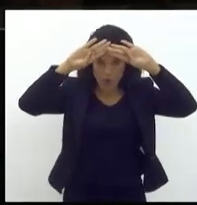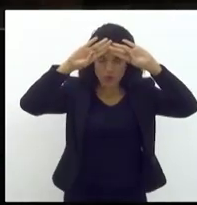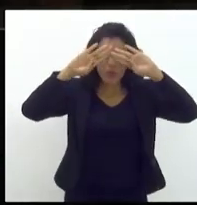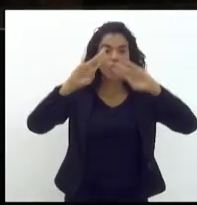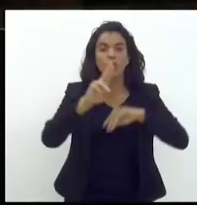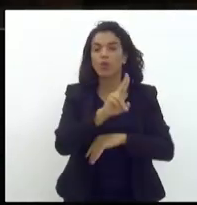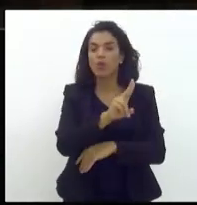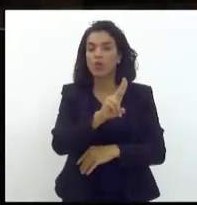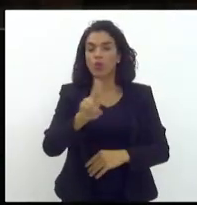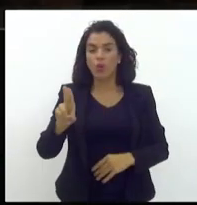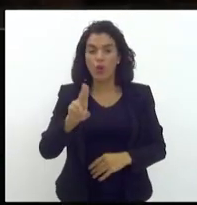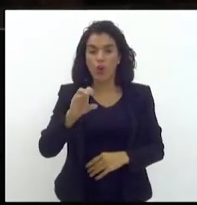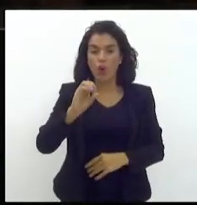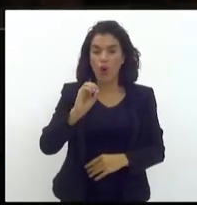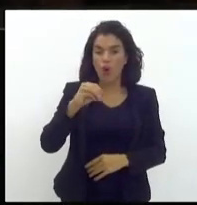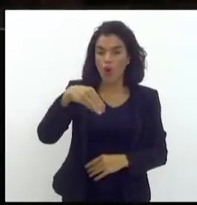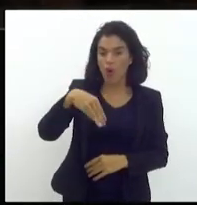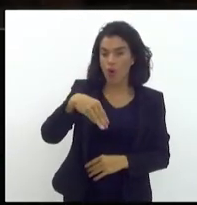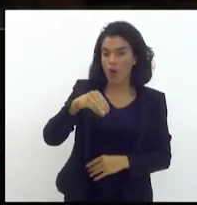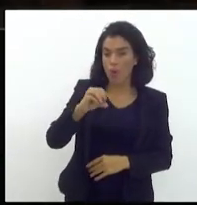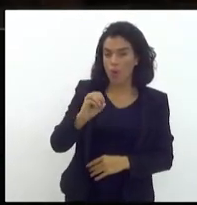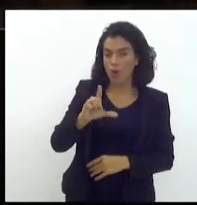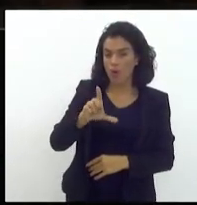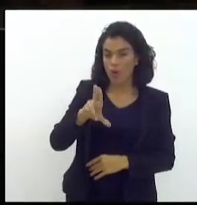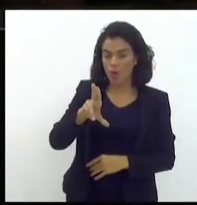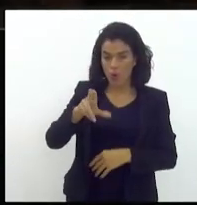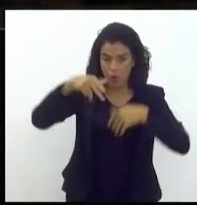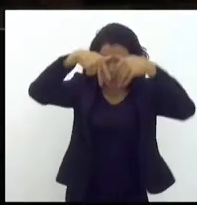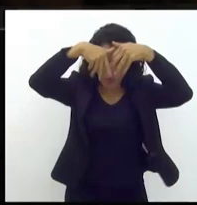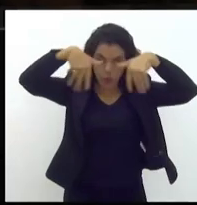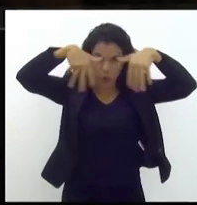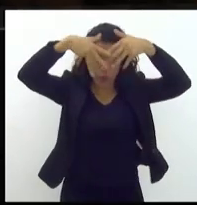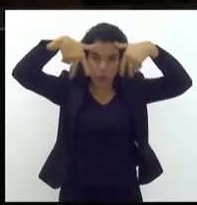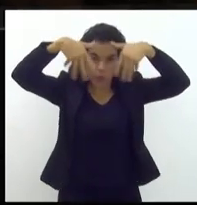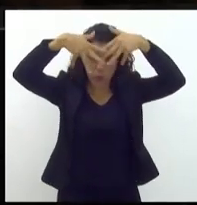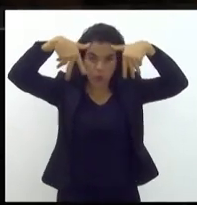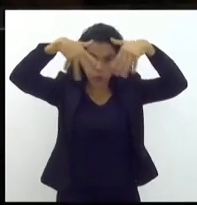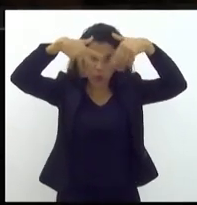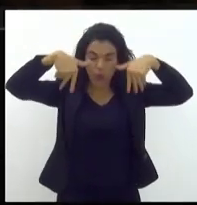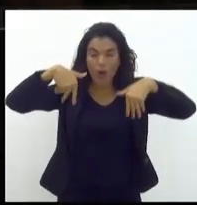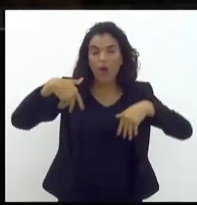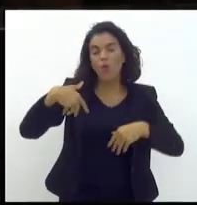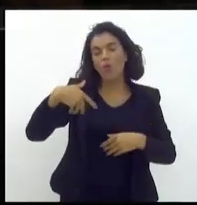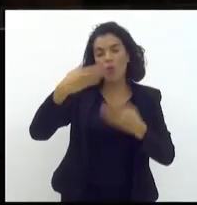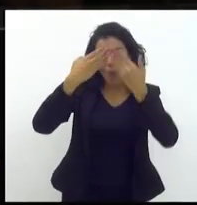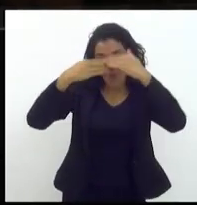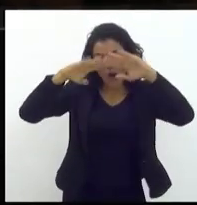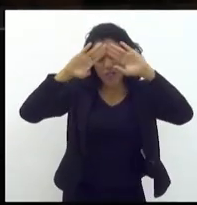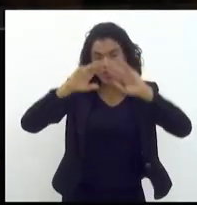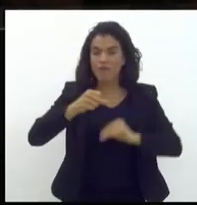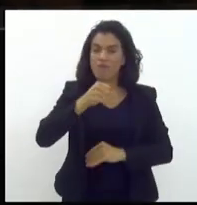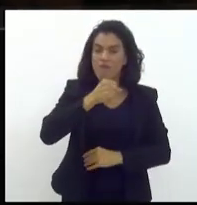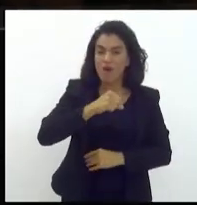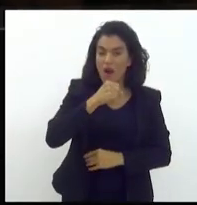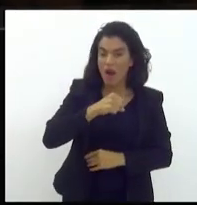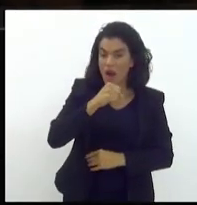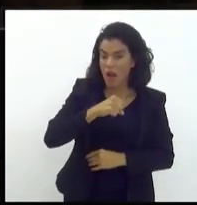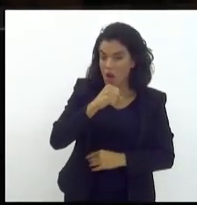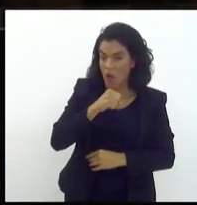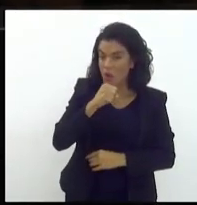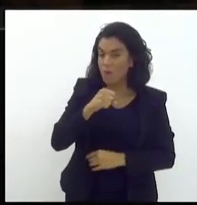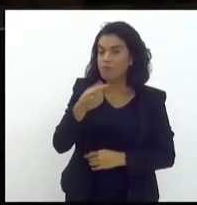chamado Omulu seria o orixá mais velho e a qualidade desse